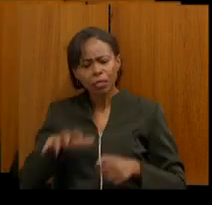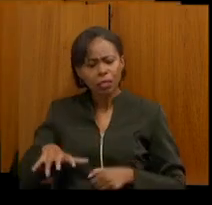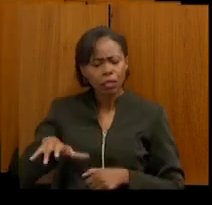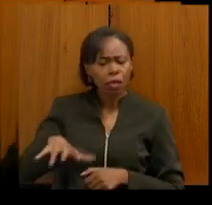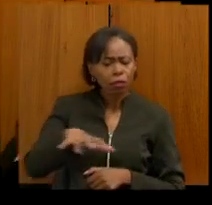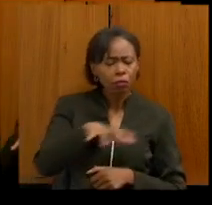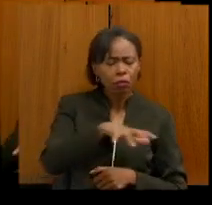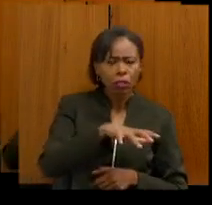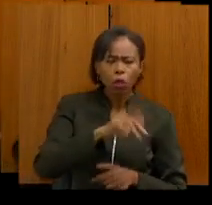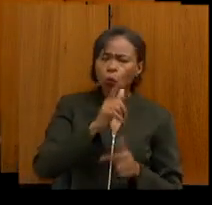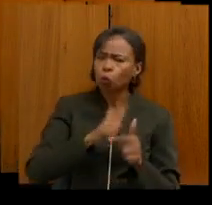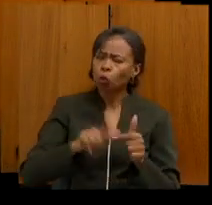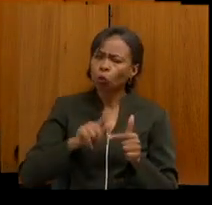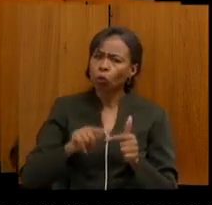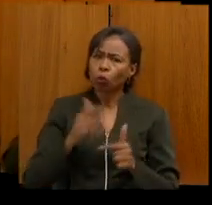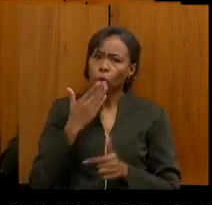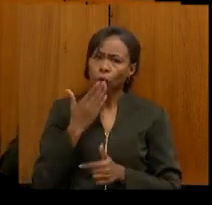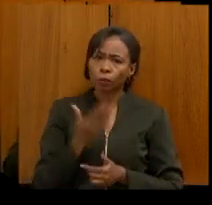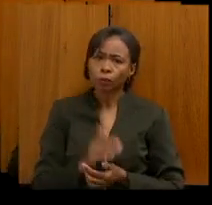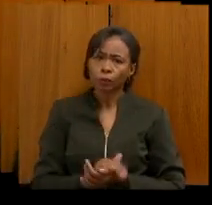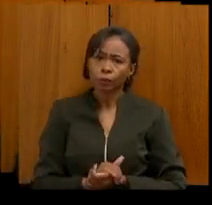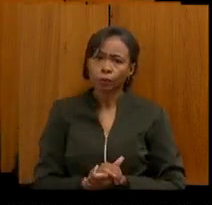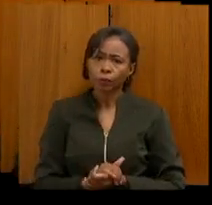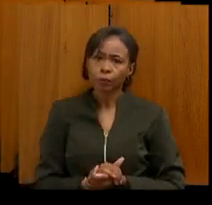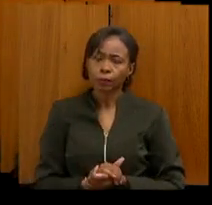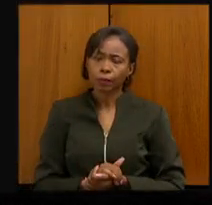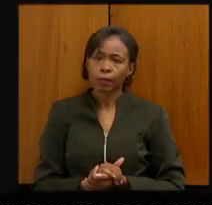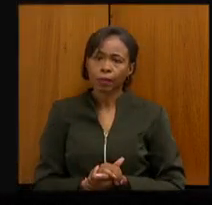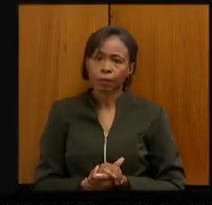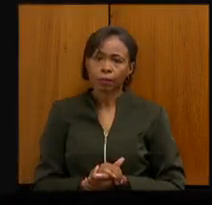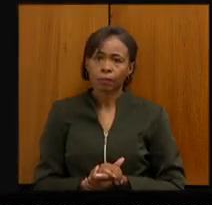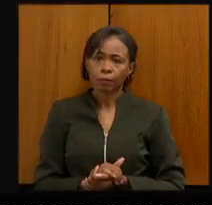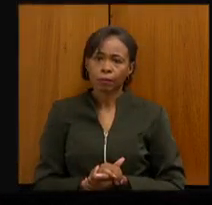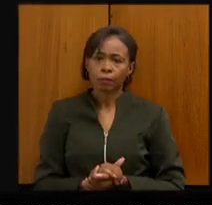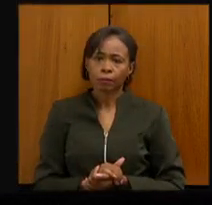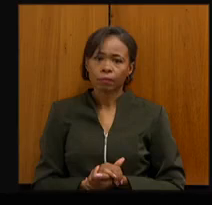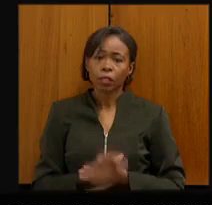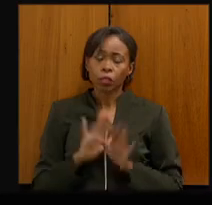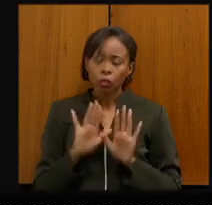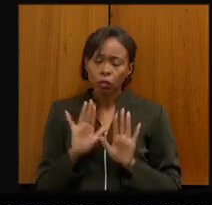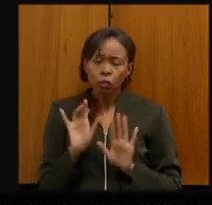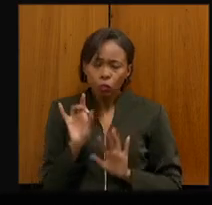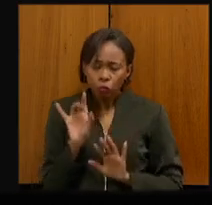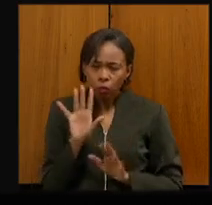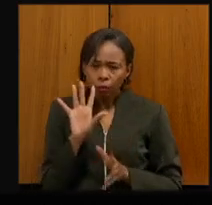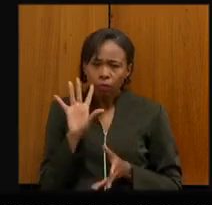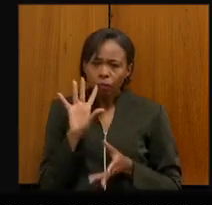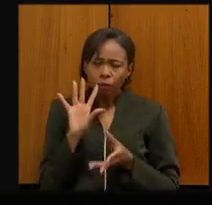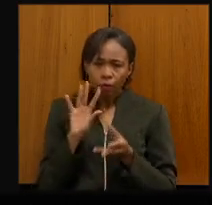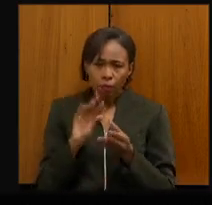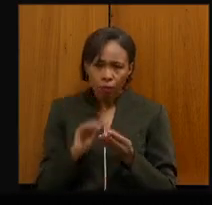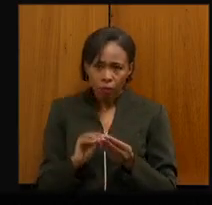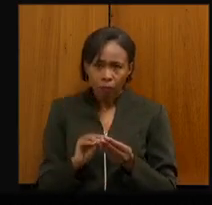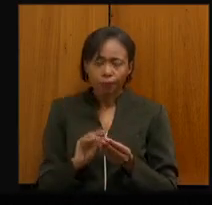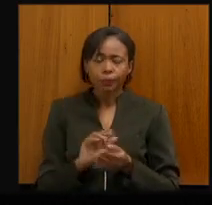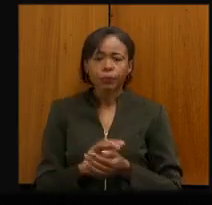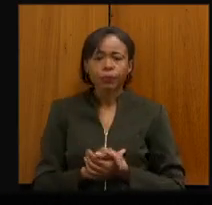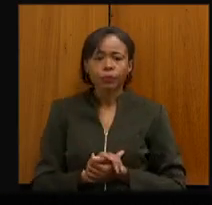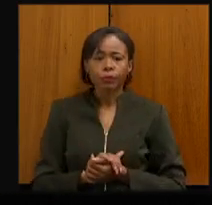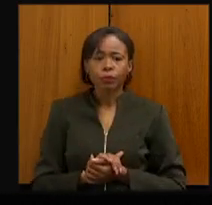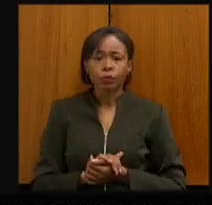enfrentam e Ah e só para. Só para finalizar aqui é